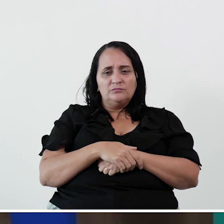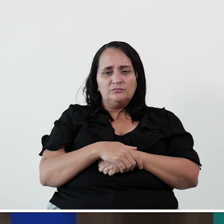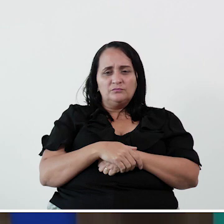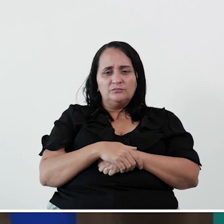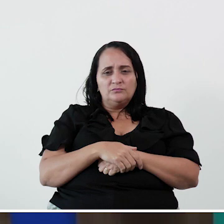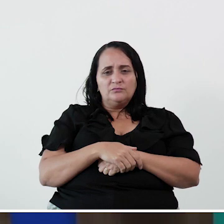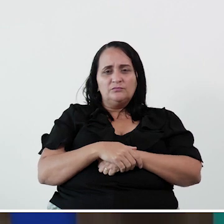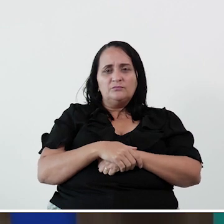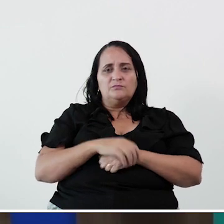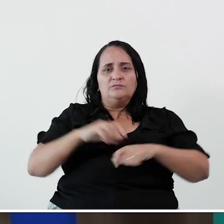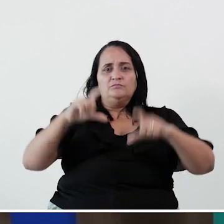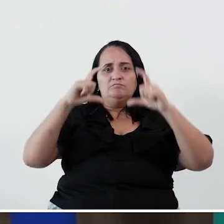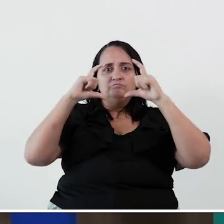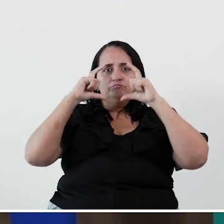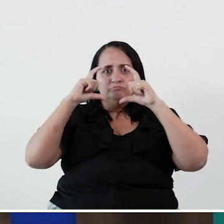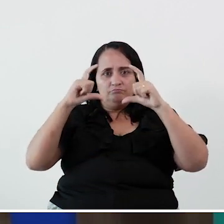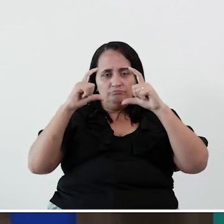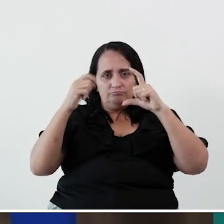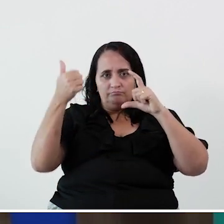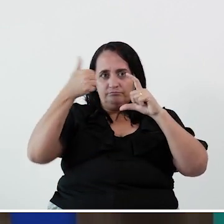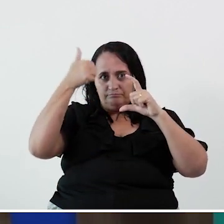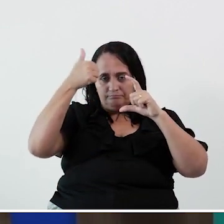parênteses. Segundo,